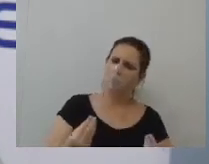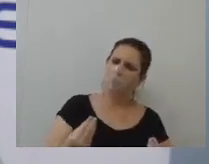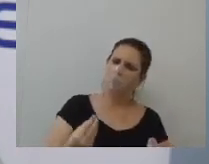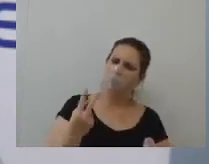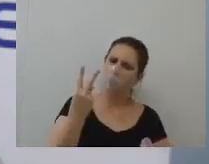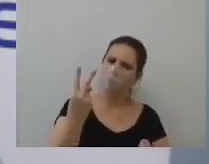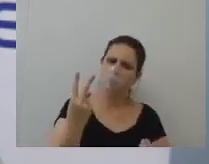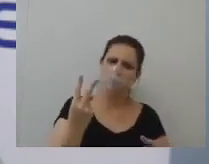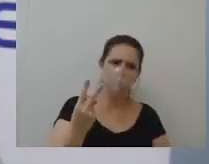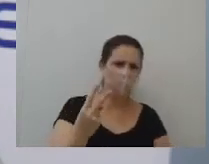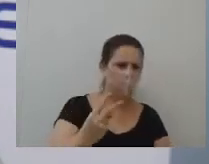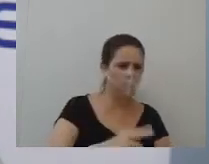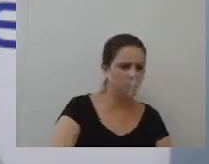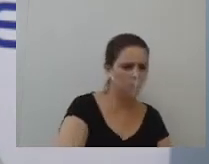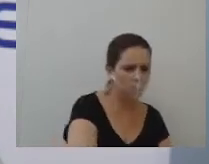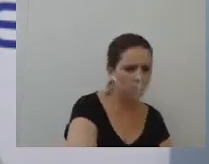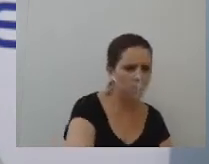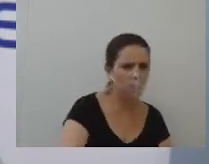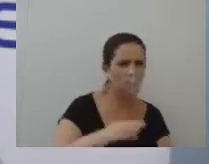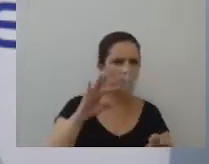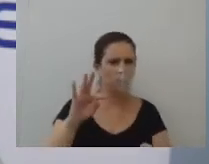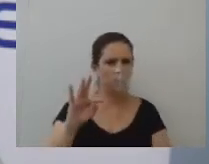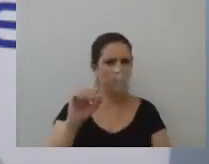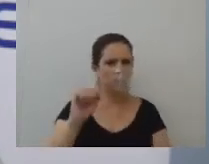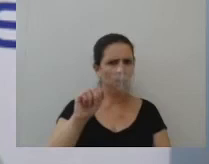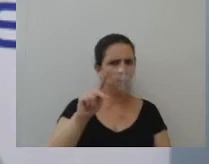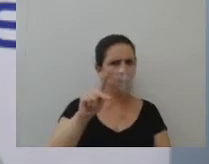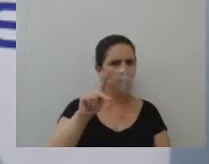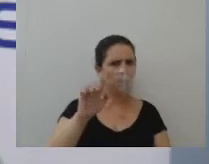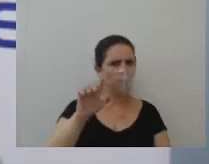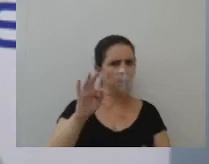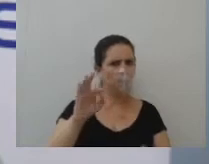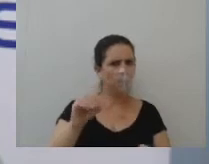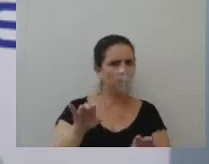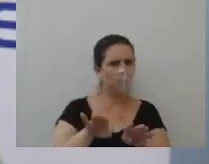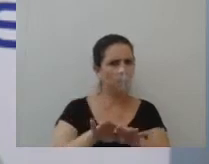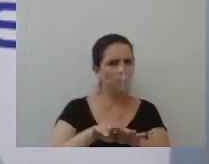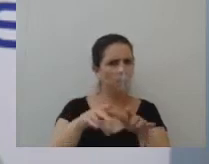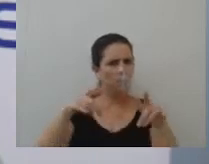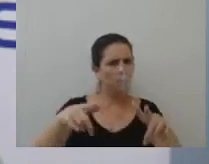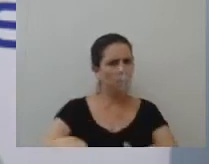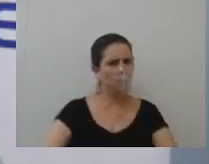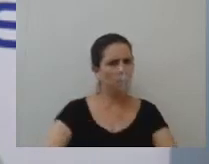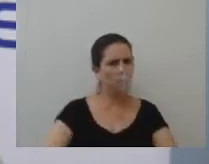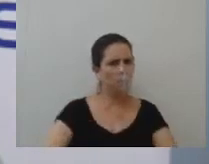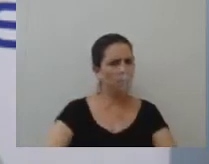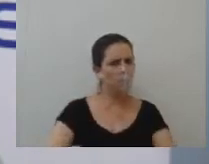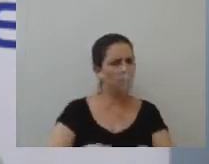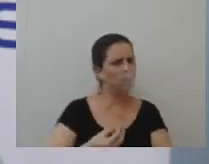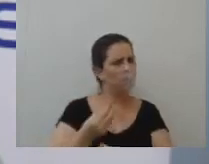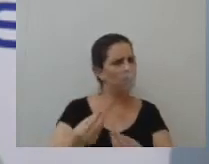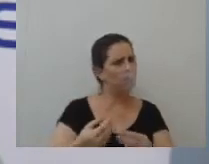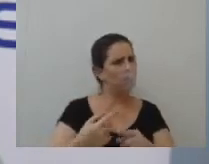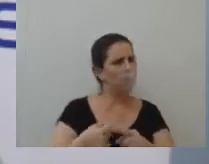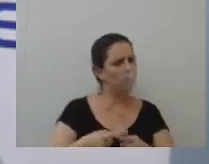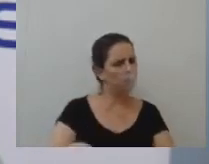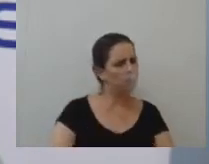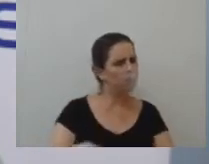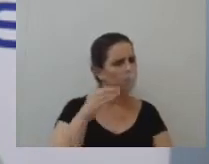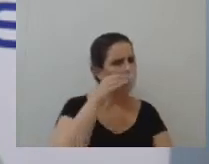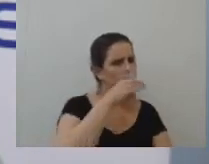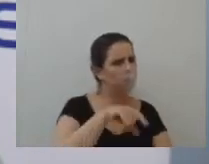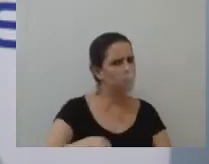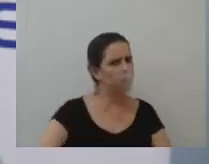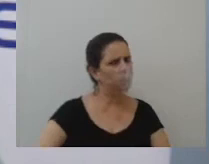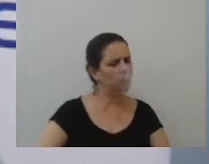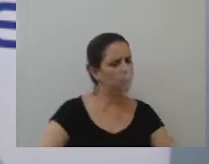ambiente, sujeito à mesma natureza, sujeito às mesmas condições. Por que um estaria com